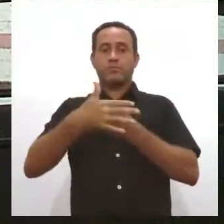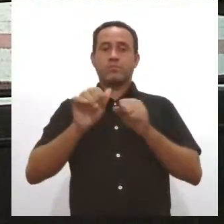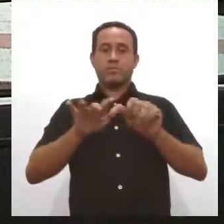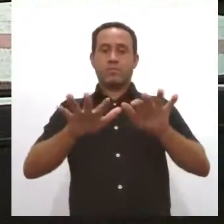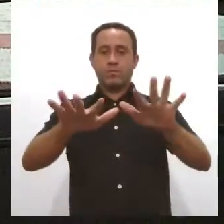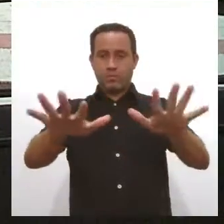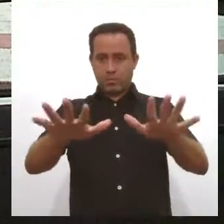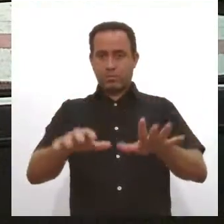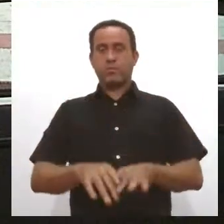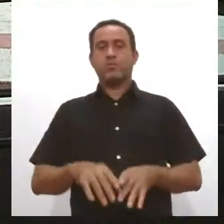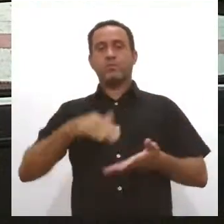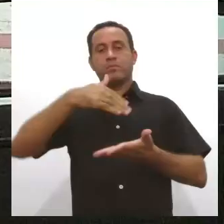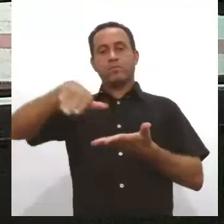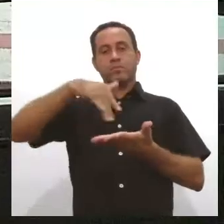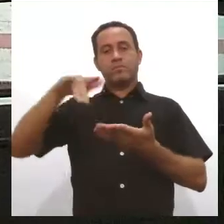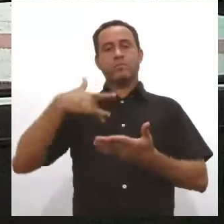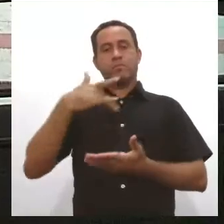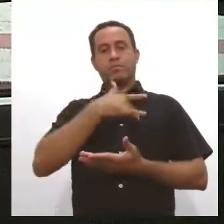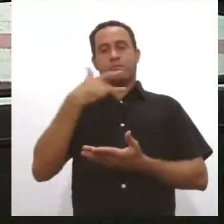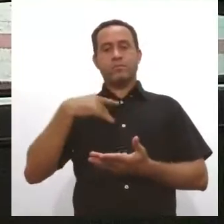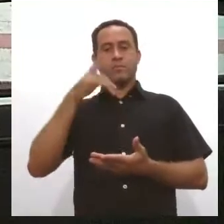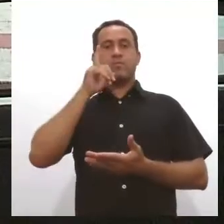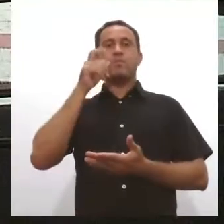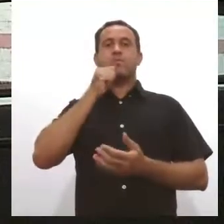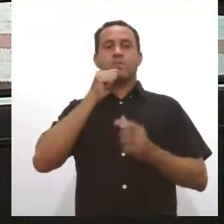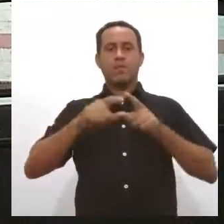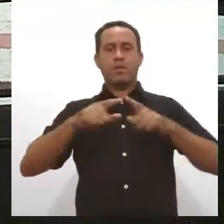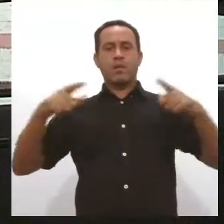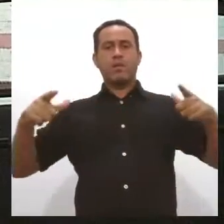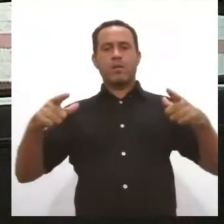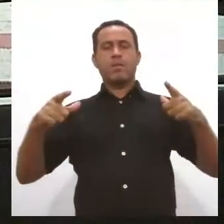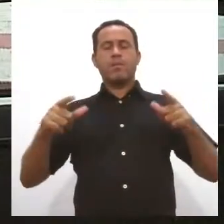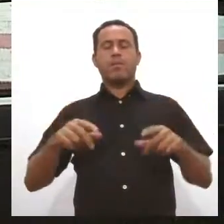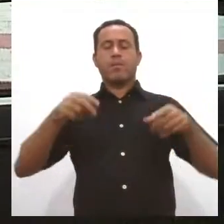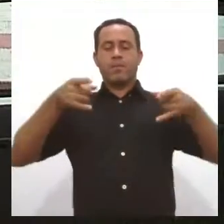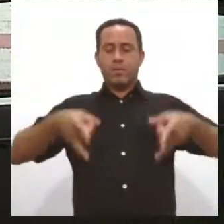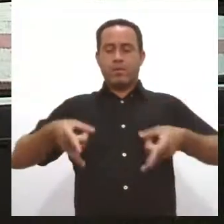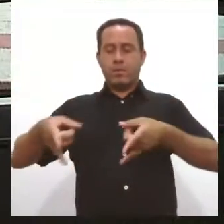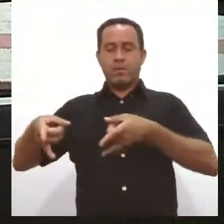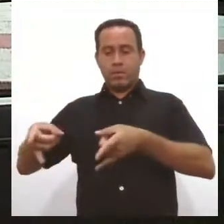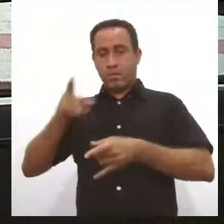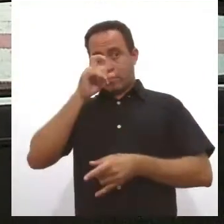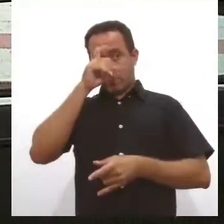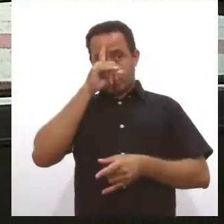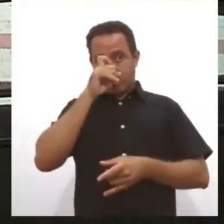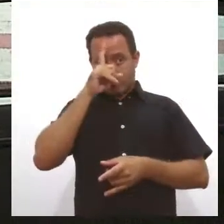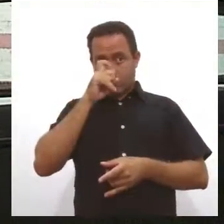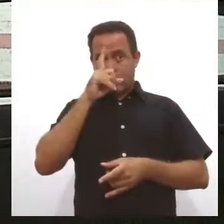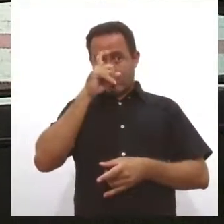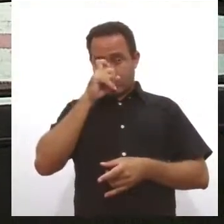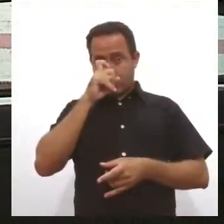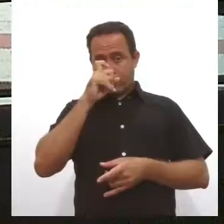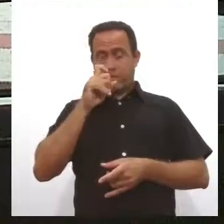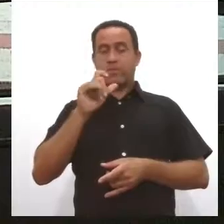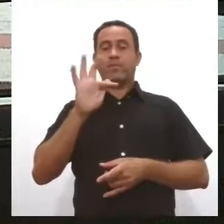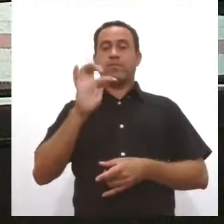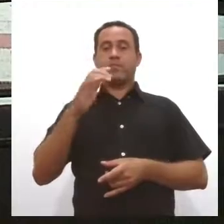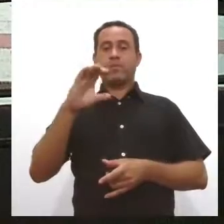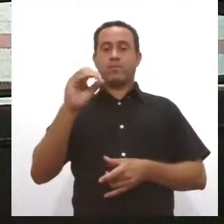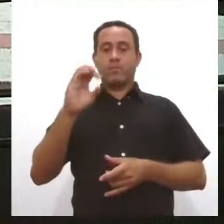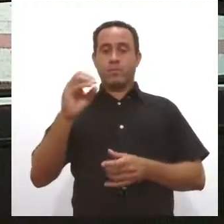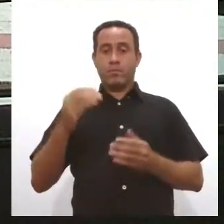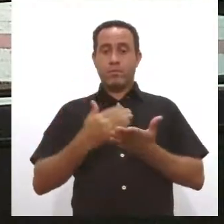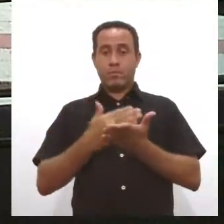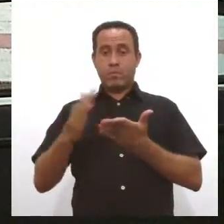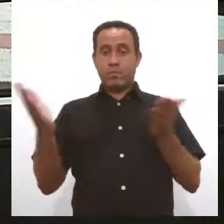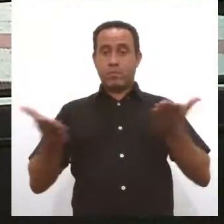coronavírus. Secretaria da Saúde de Aracaju amplia a oferta de leitos para Covid no Hospital Fernando Franco. Tudo isso e muito mais a